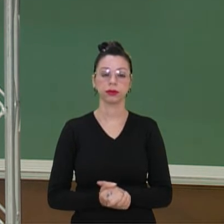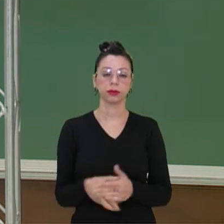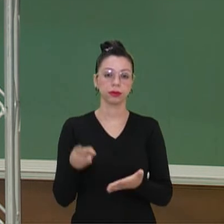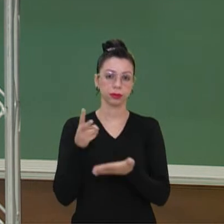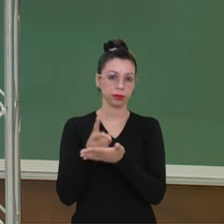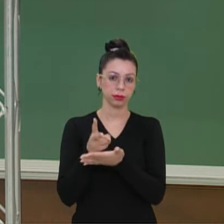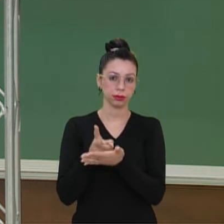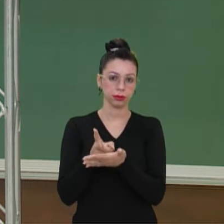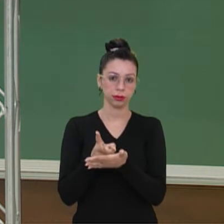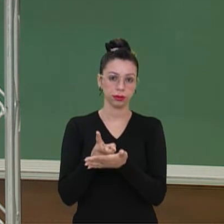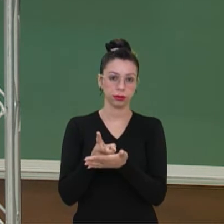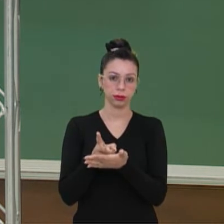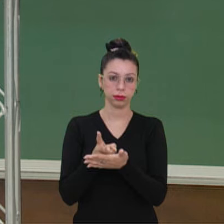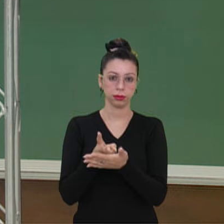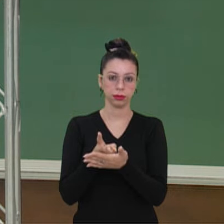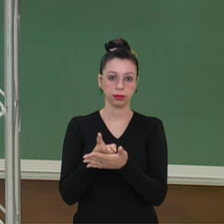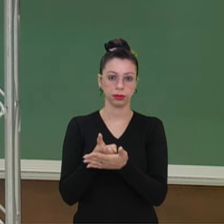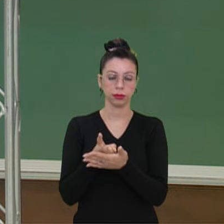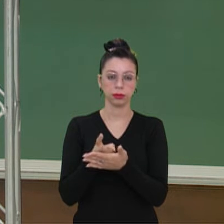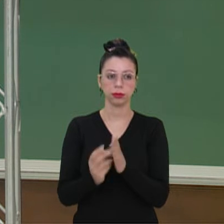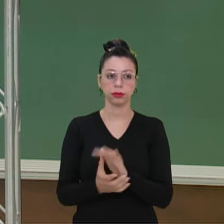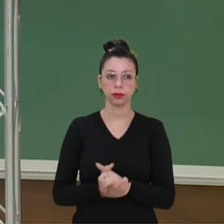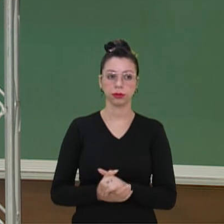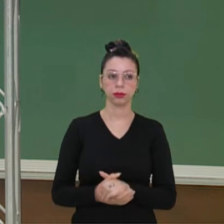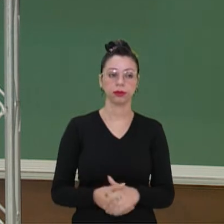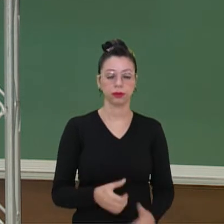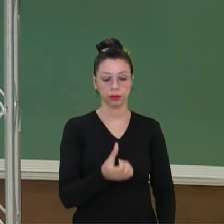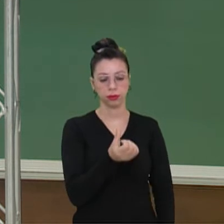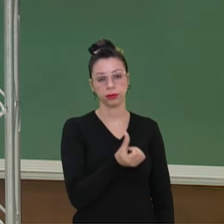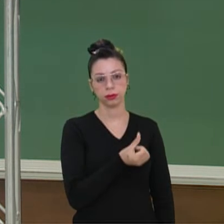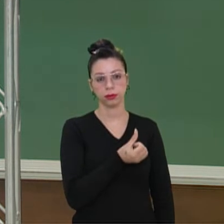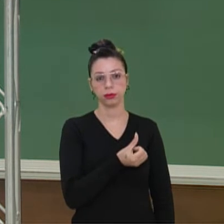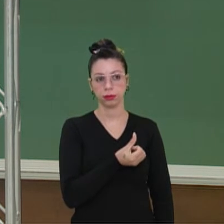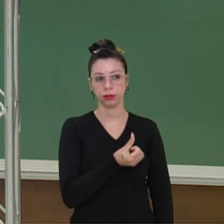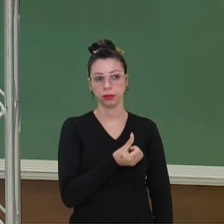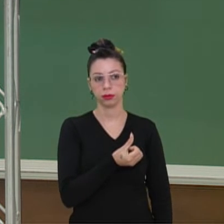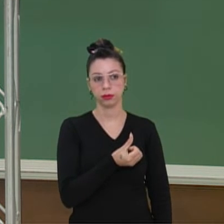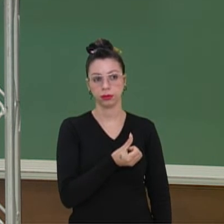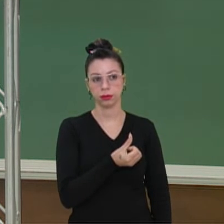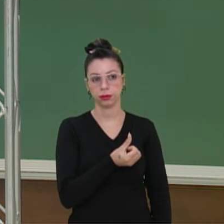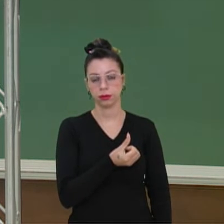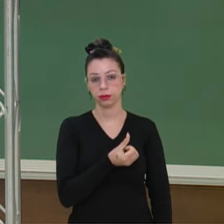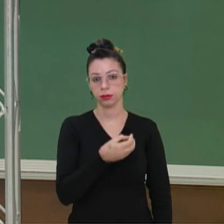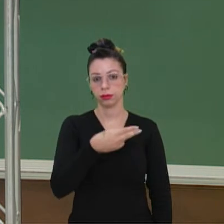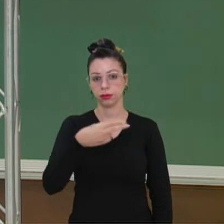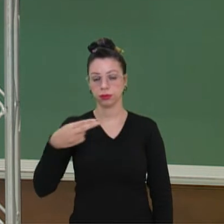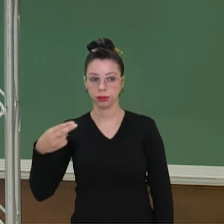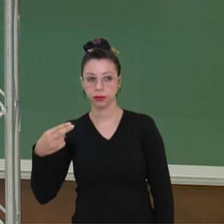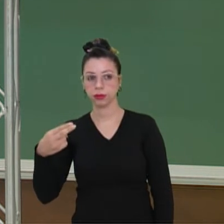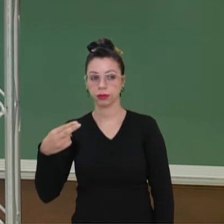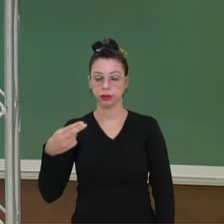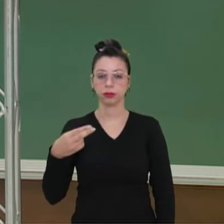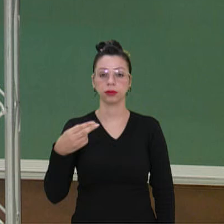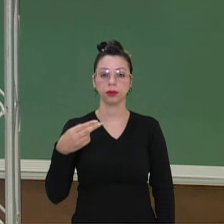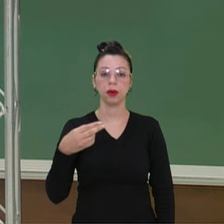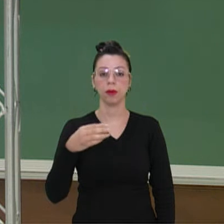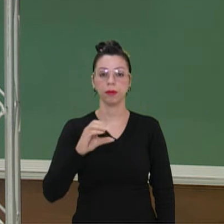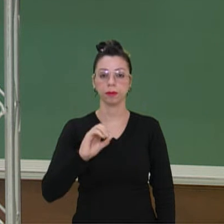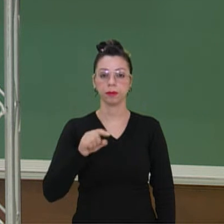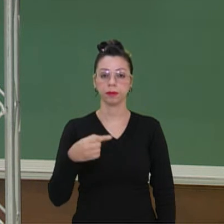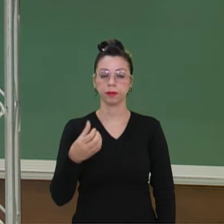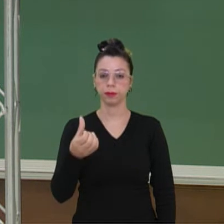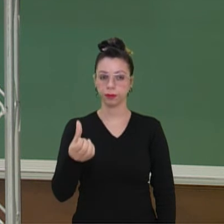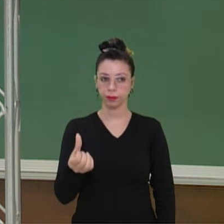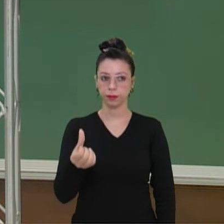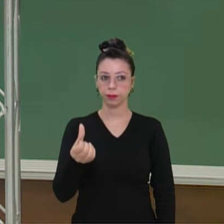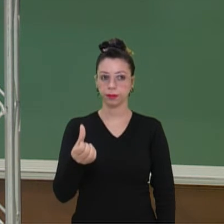continuar. O que, que eu tenho? 6, ó, tá aqui distribuído. Ficou 6, ó. 2 vezes 0,3, 0,6. E o outro,